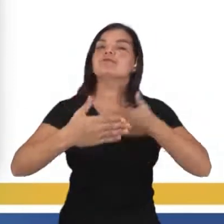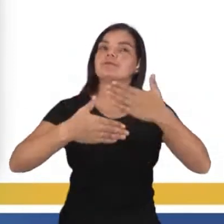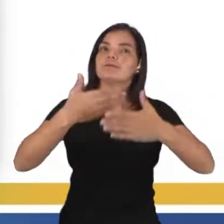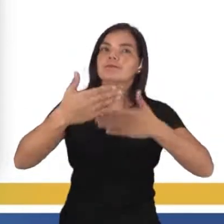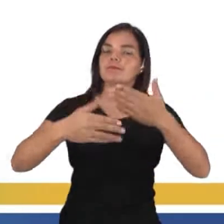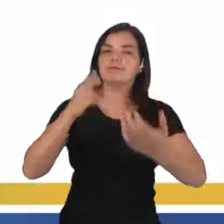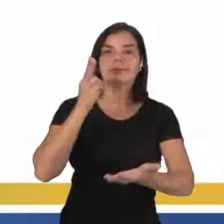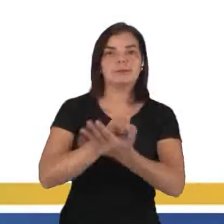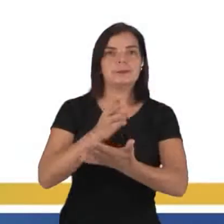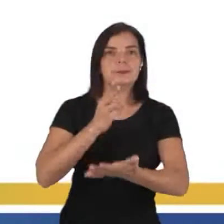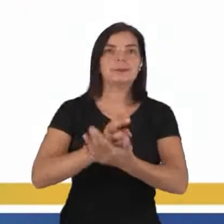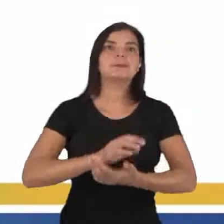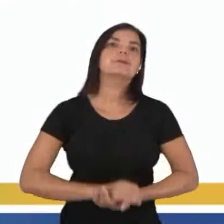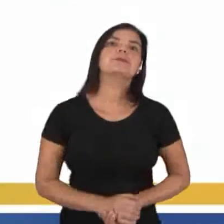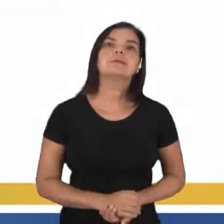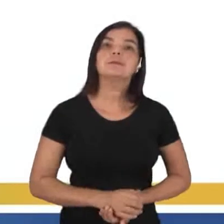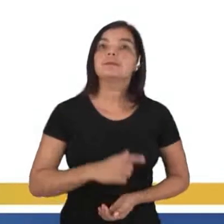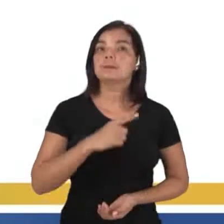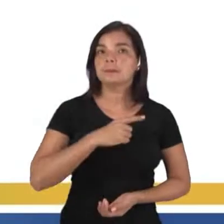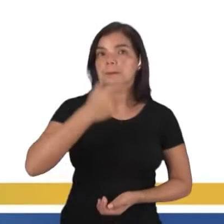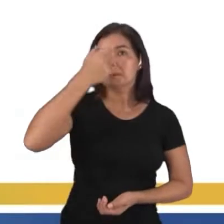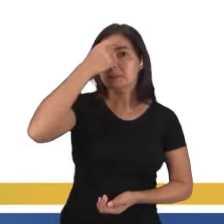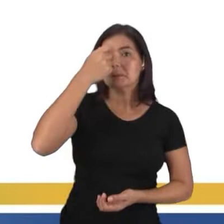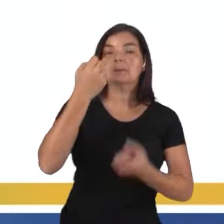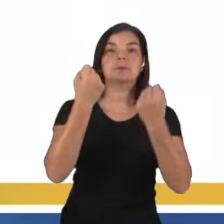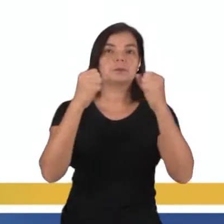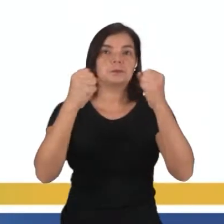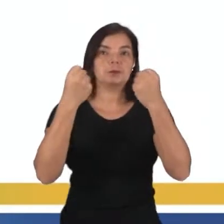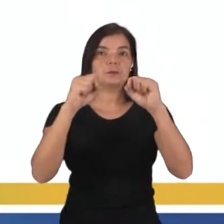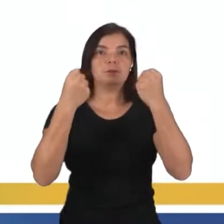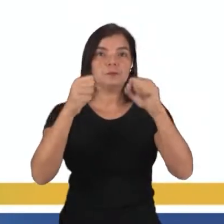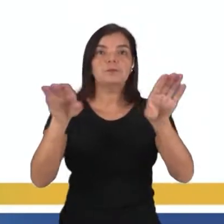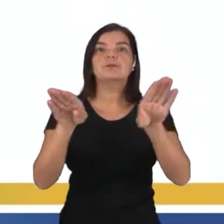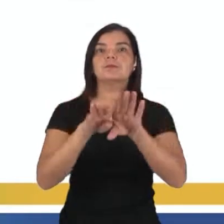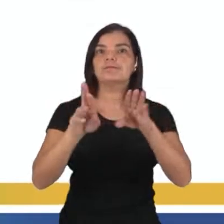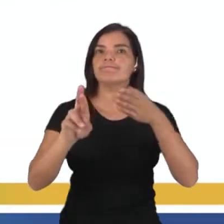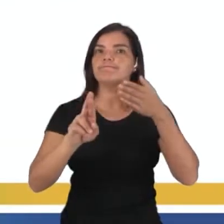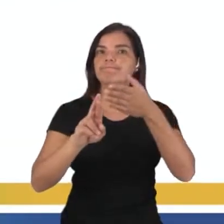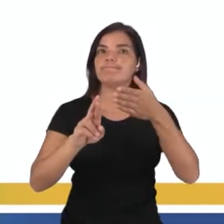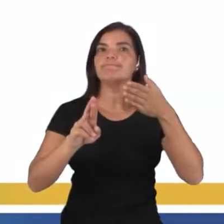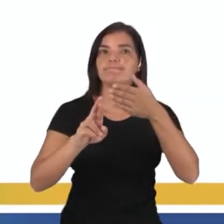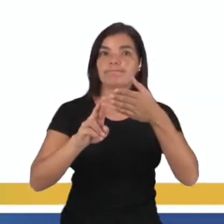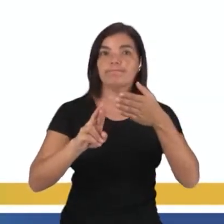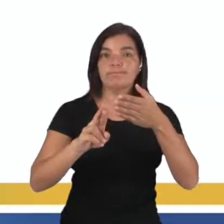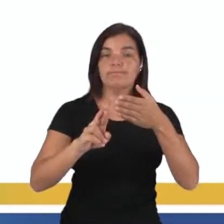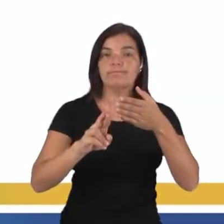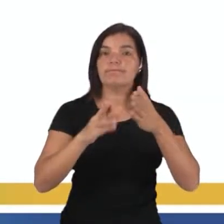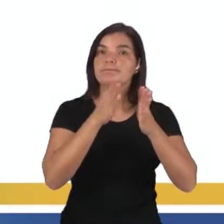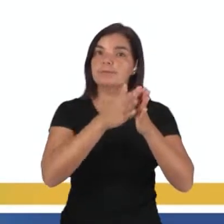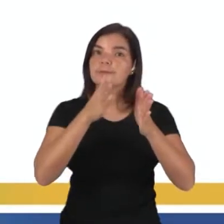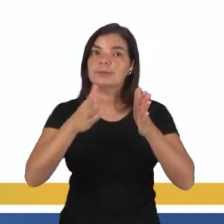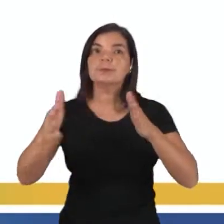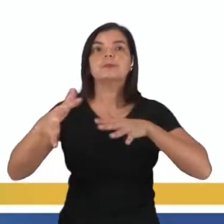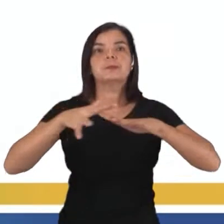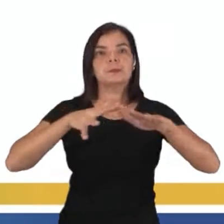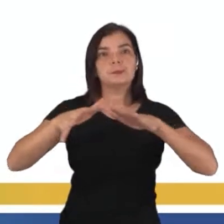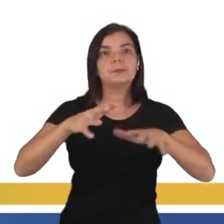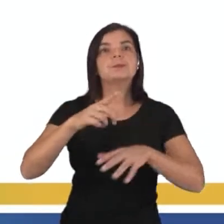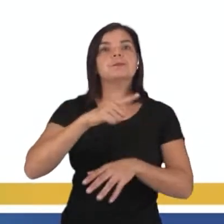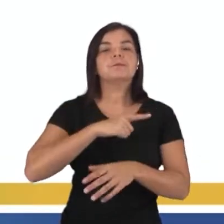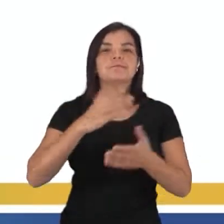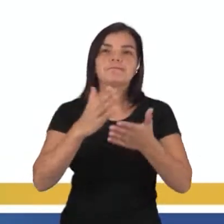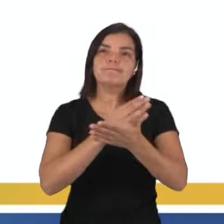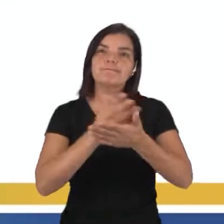evolução constante. Temos que ter em mente que o exercício funcional se refere à reprodução sistemática de